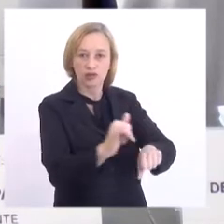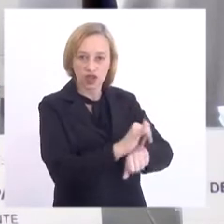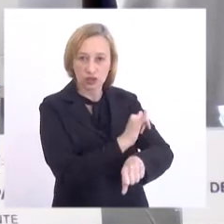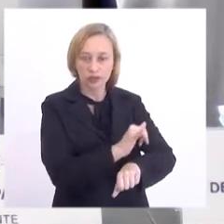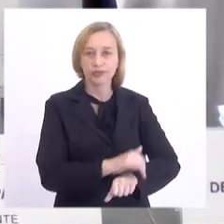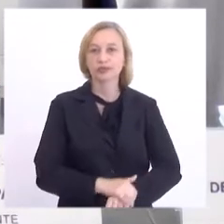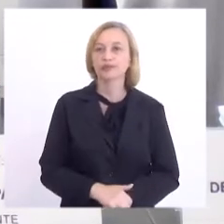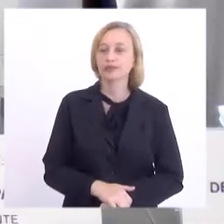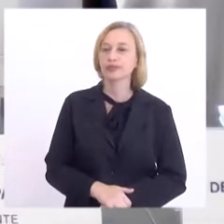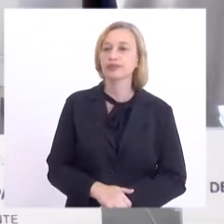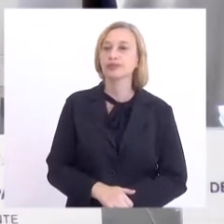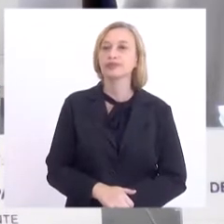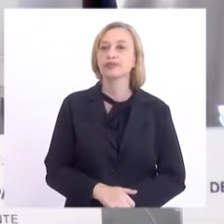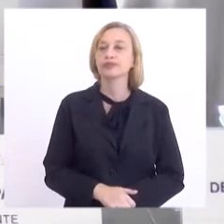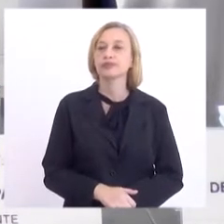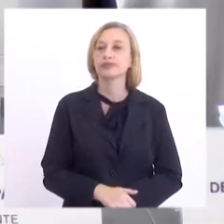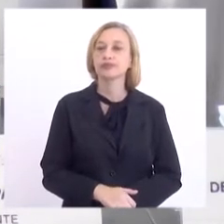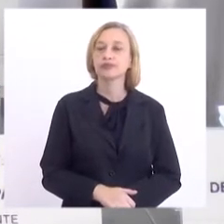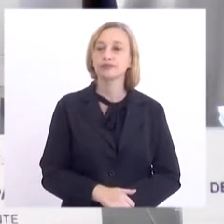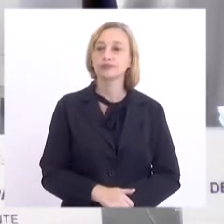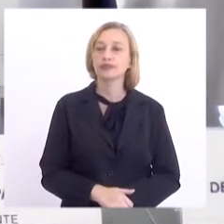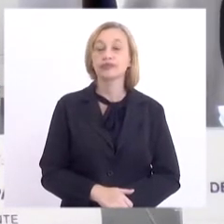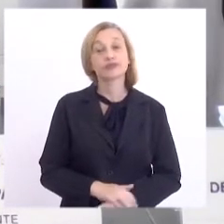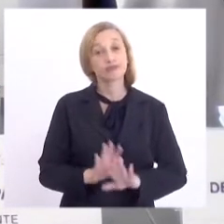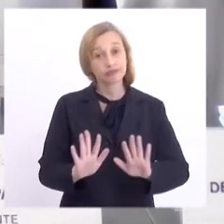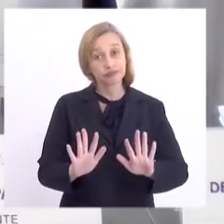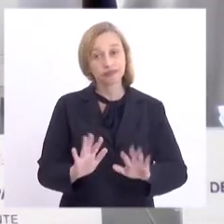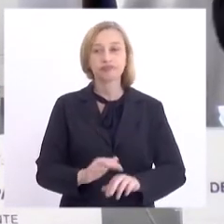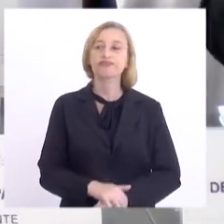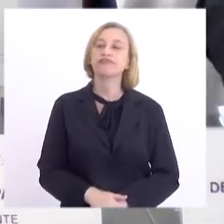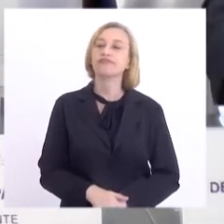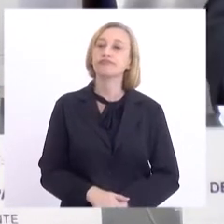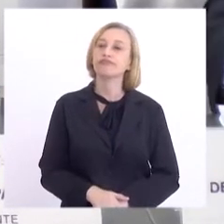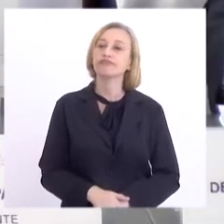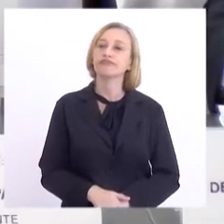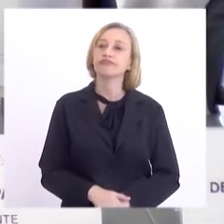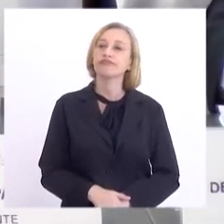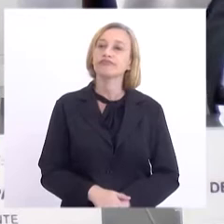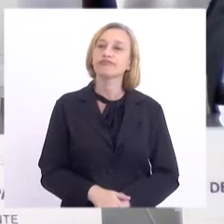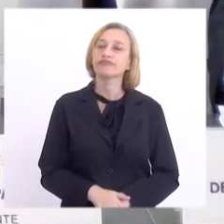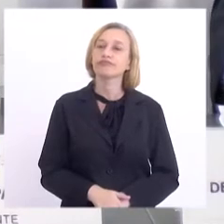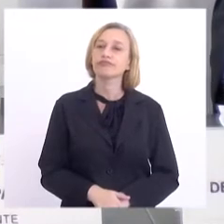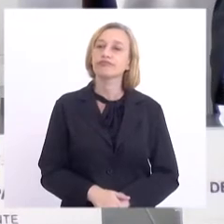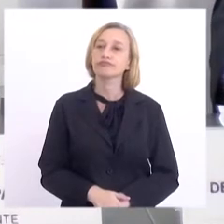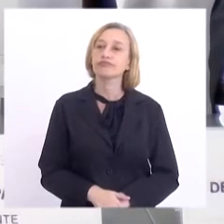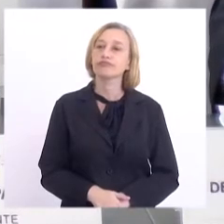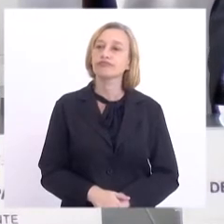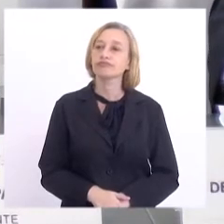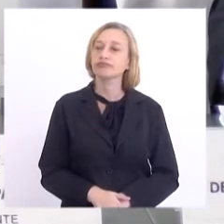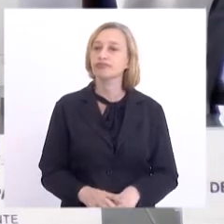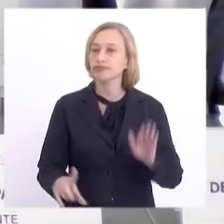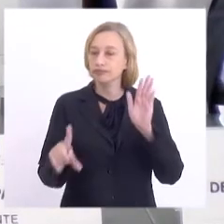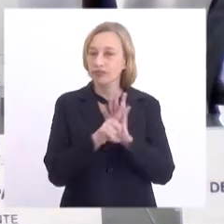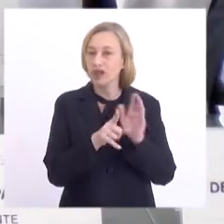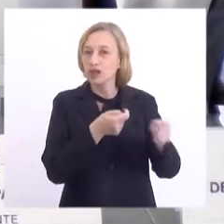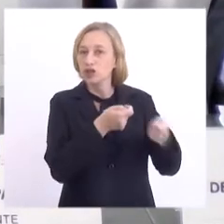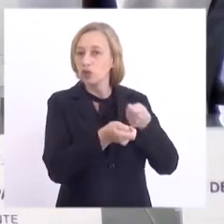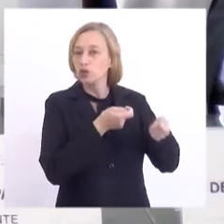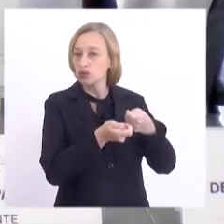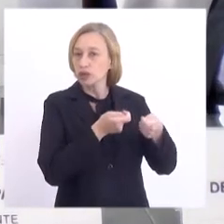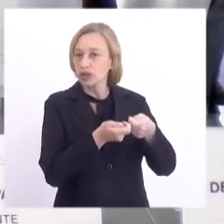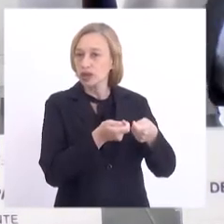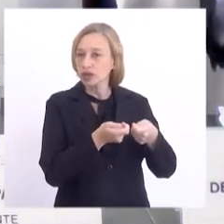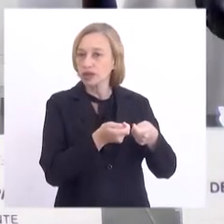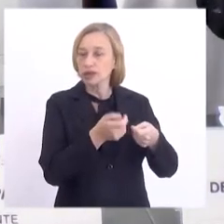o é mas aí essa essa esse essa lei de controle é